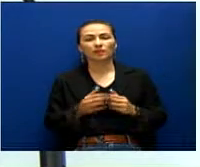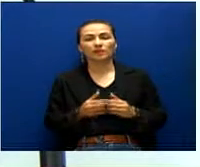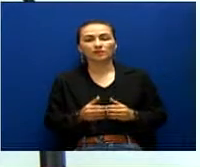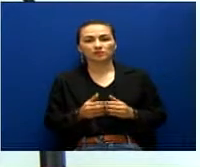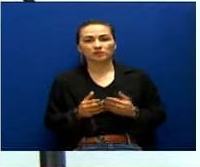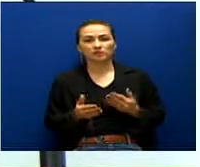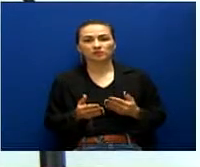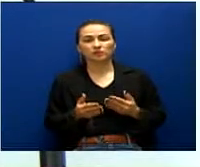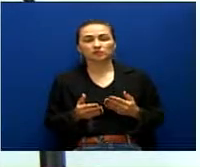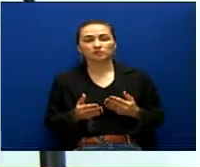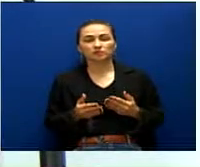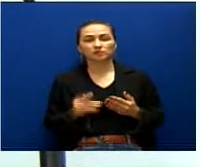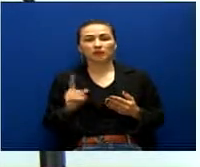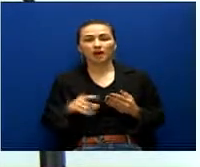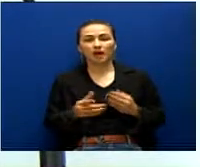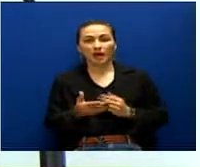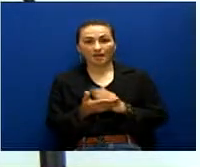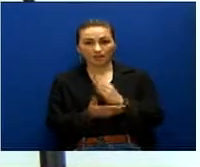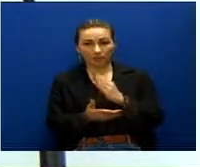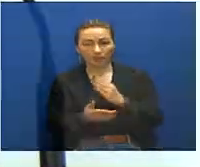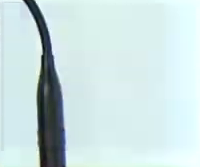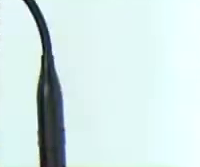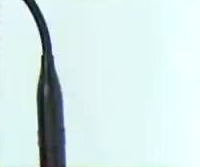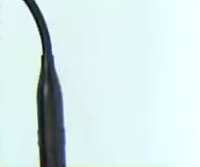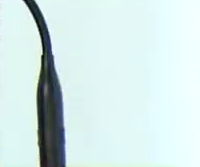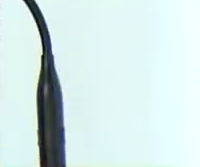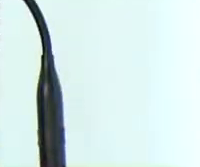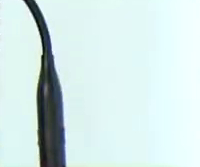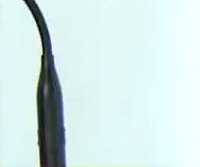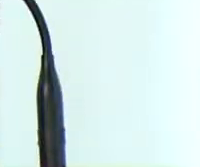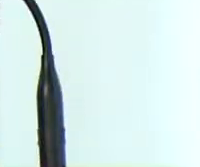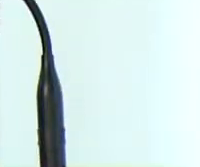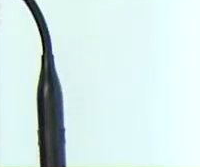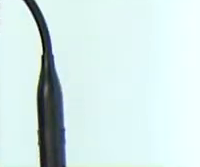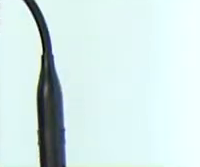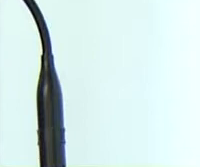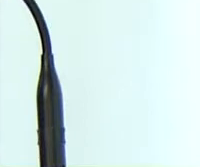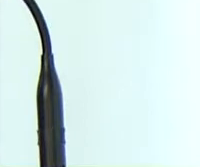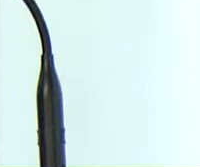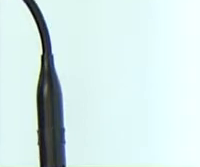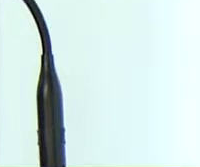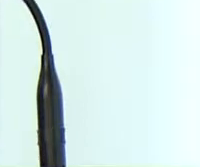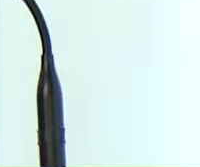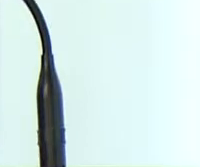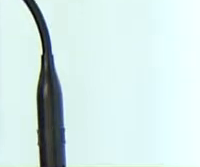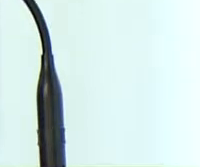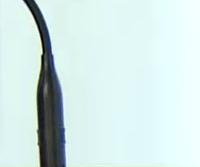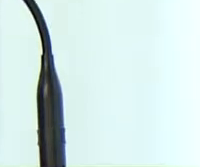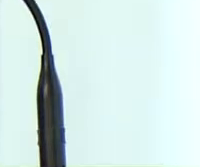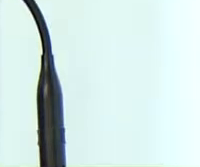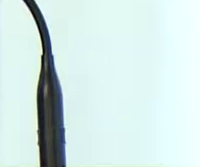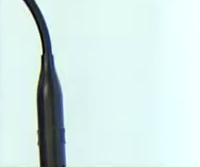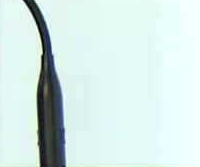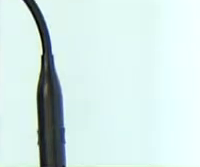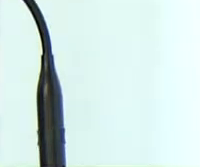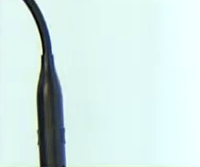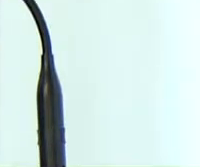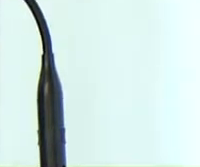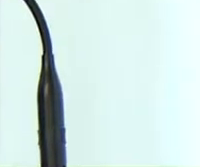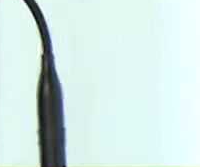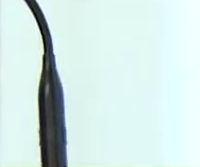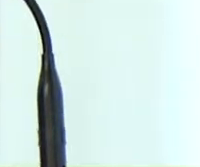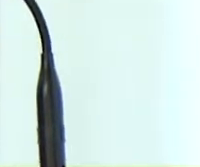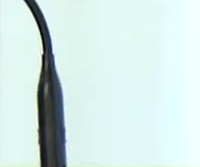haja possibilidade de votarmos individualmente cada emenda. E daí eu peço aos vereadores que a nossa função aqui... Se eu puder orientar vocês...